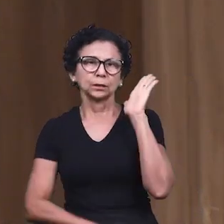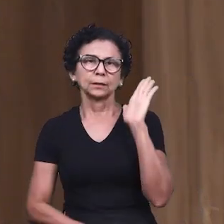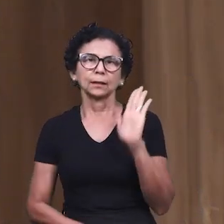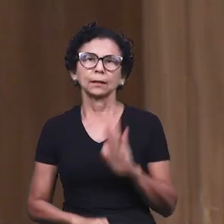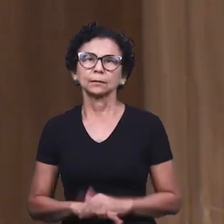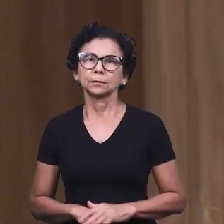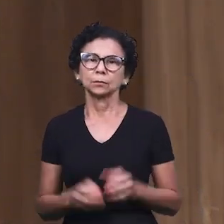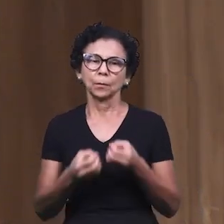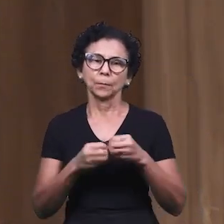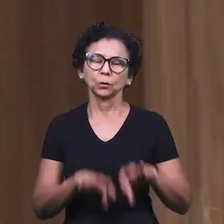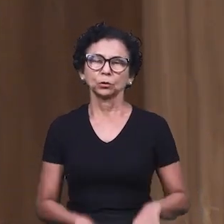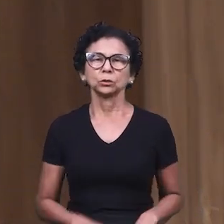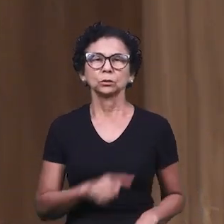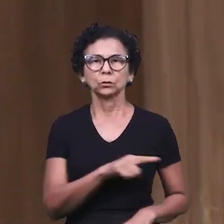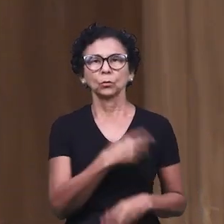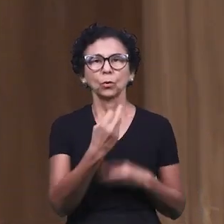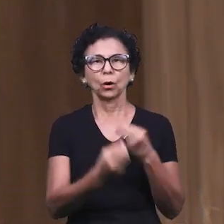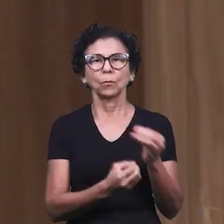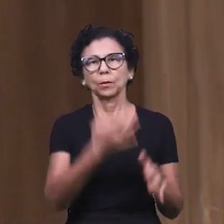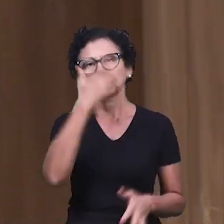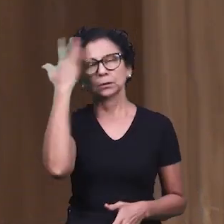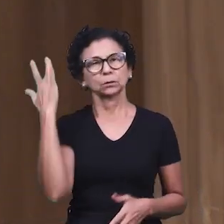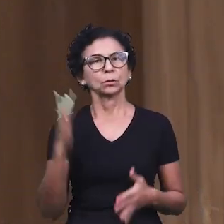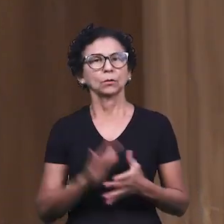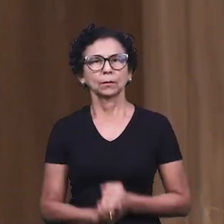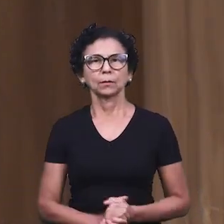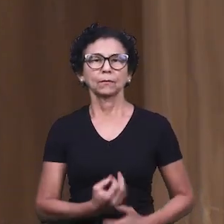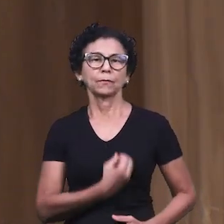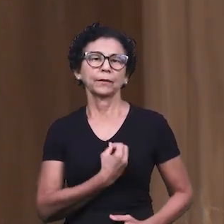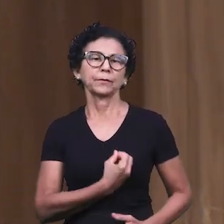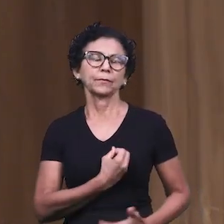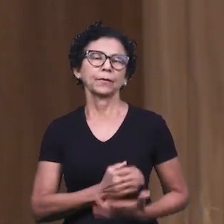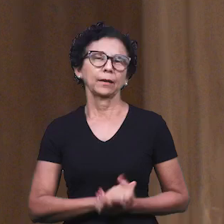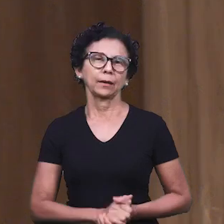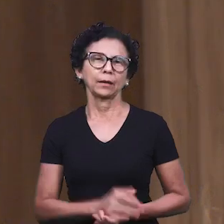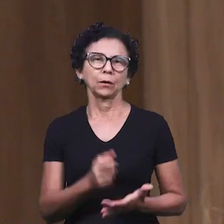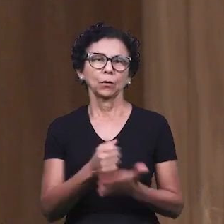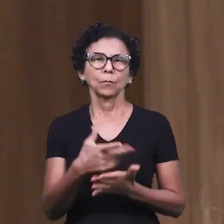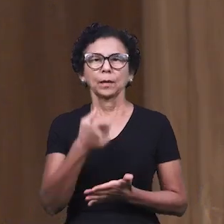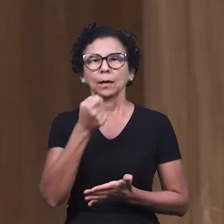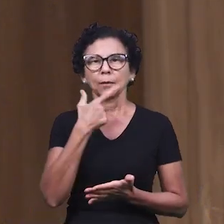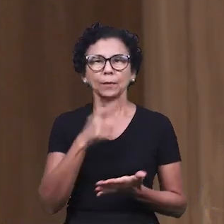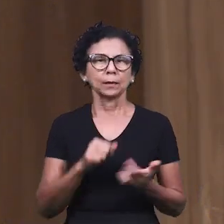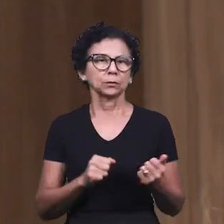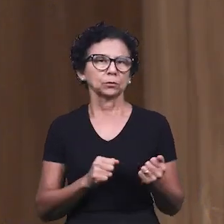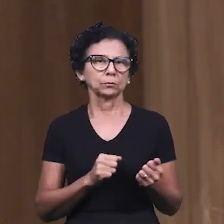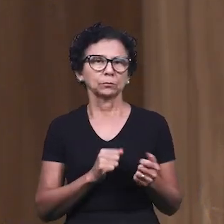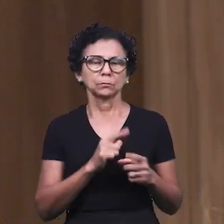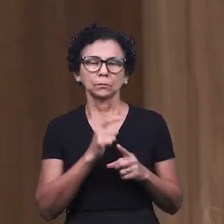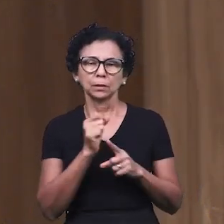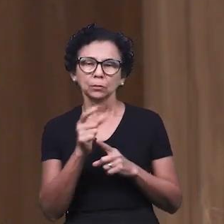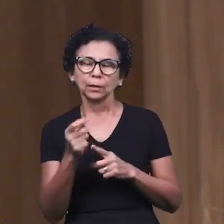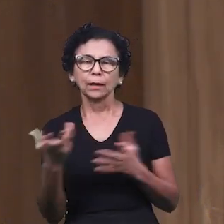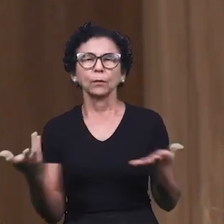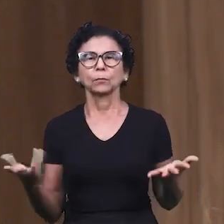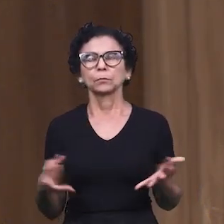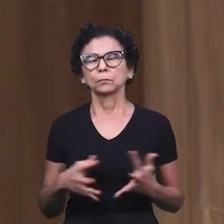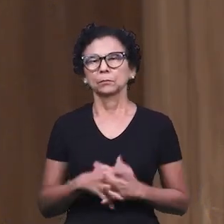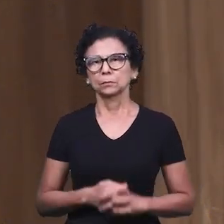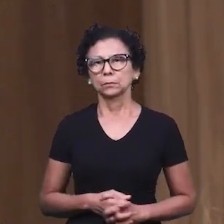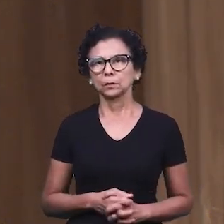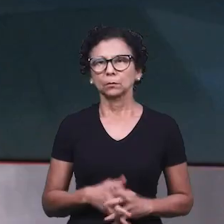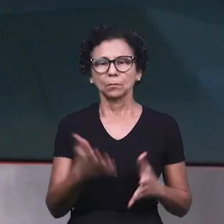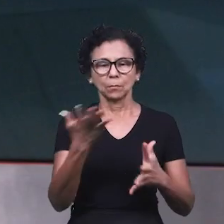ser diminuída ou zerada. Os seus juros, a sua multa e outras formas melhores para adimplir